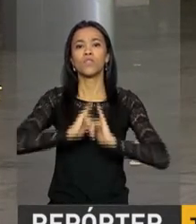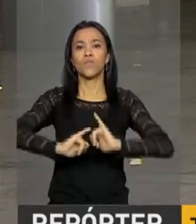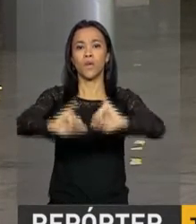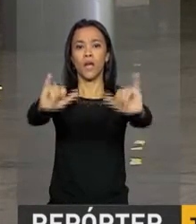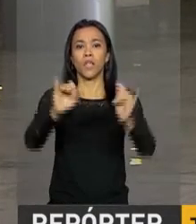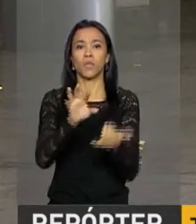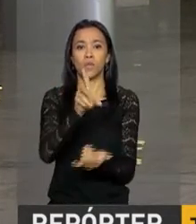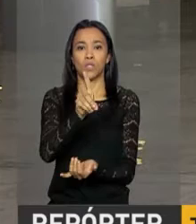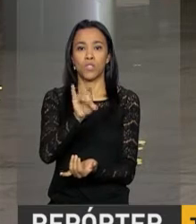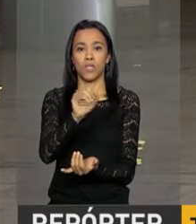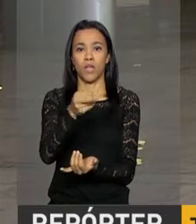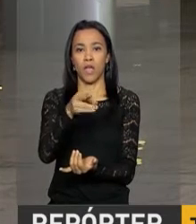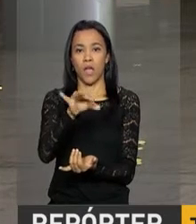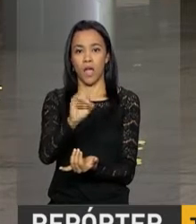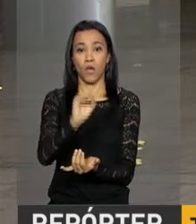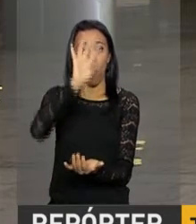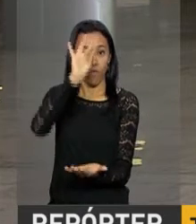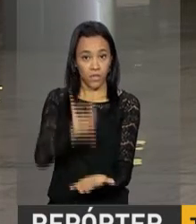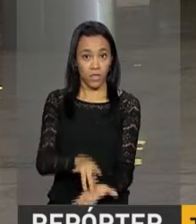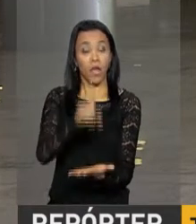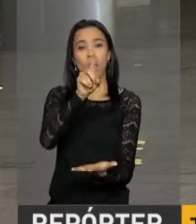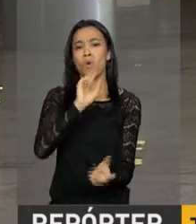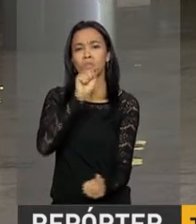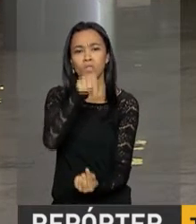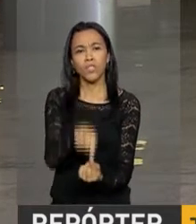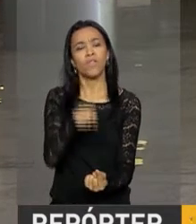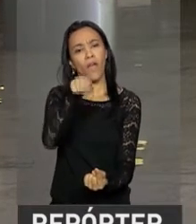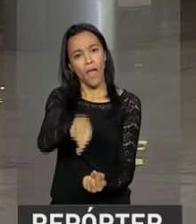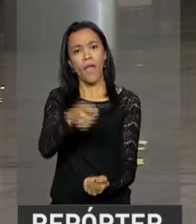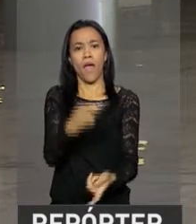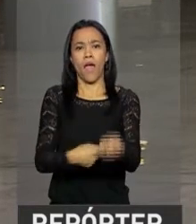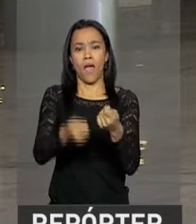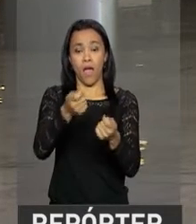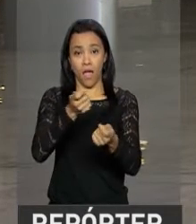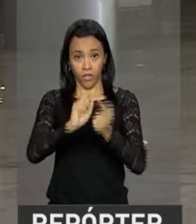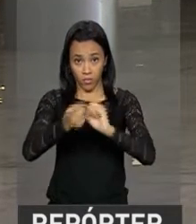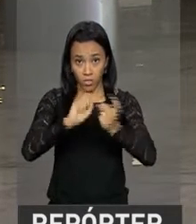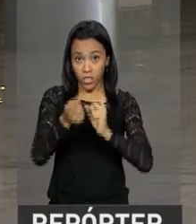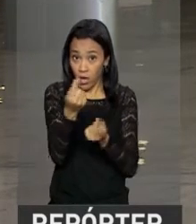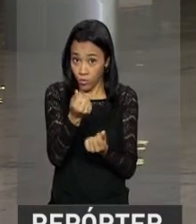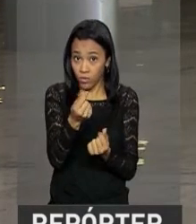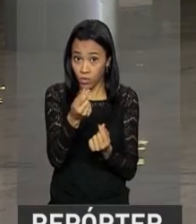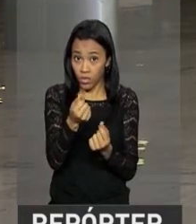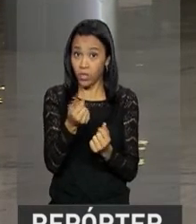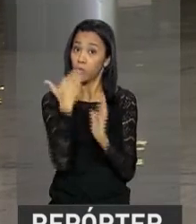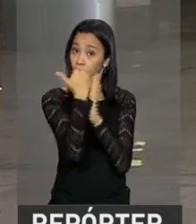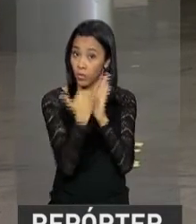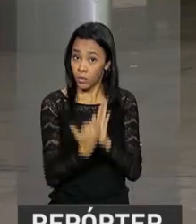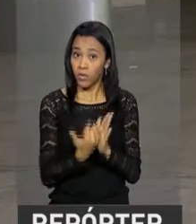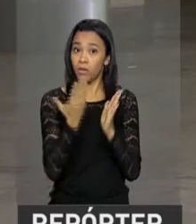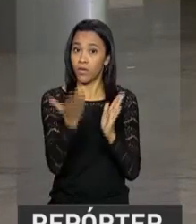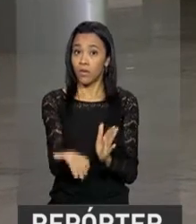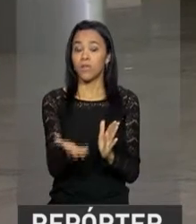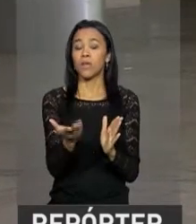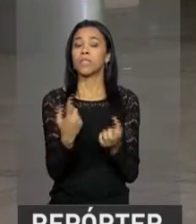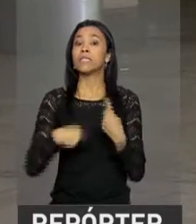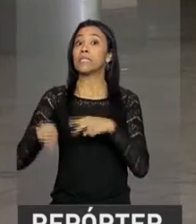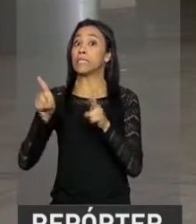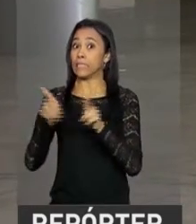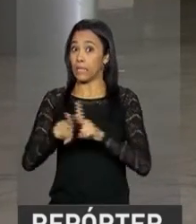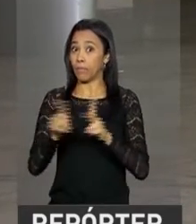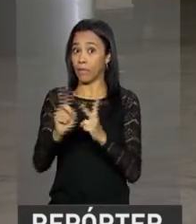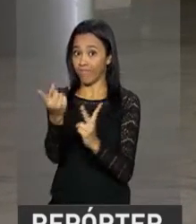para administrar melhor os recursos do ministério das cidades que é o responsável pelo minha casa minha vida e também para atender a uma das uma